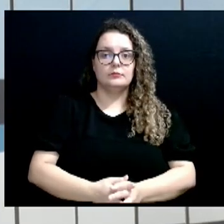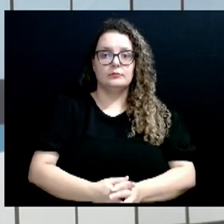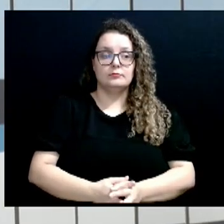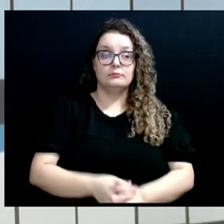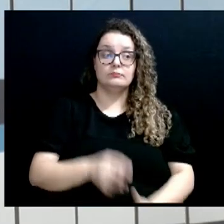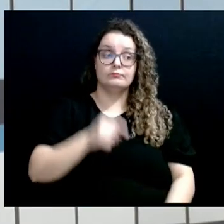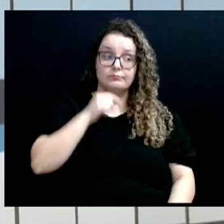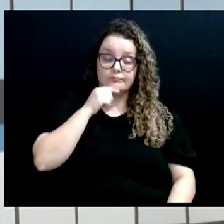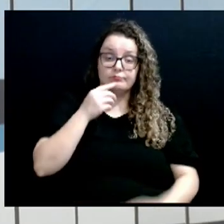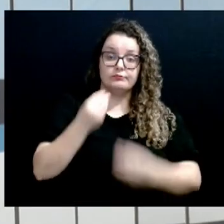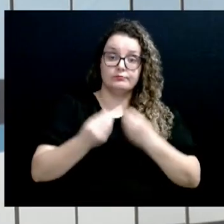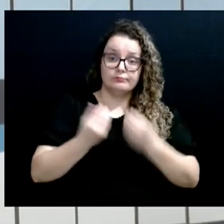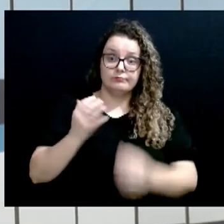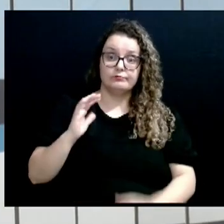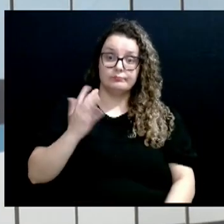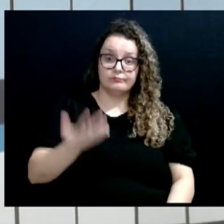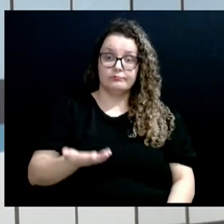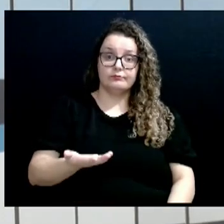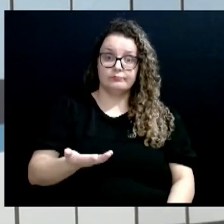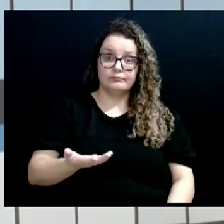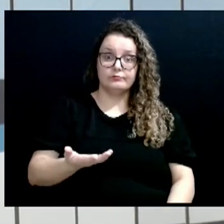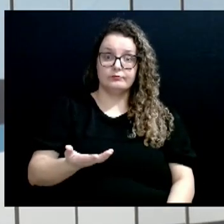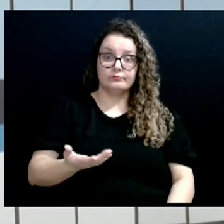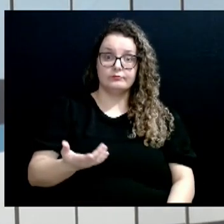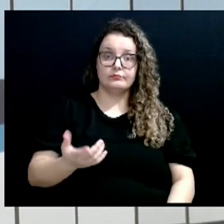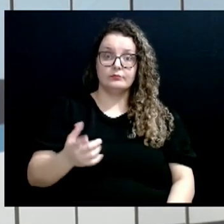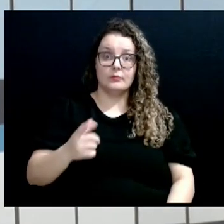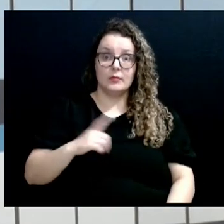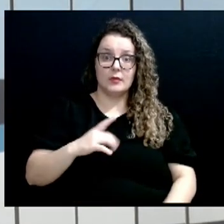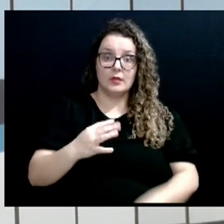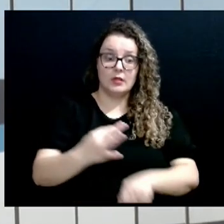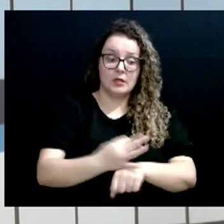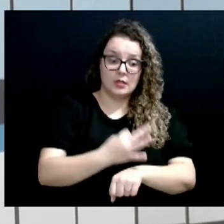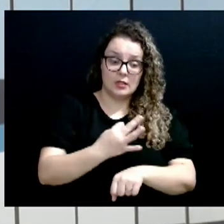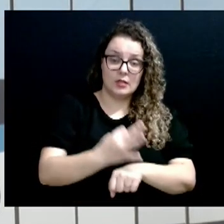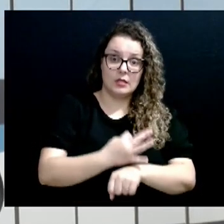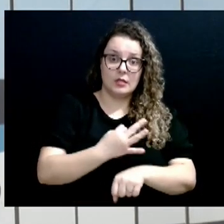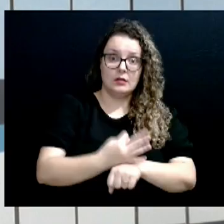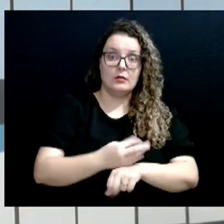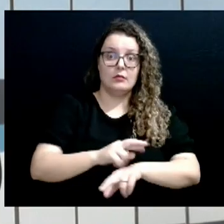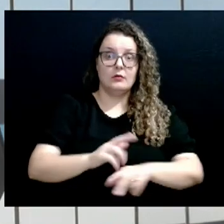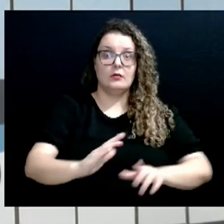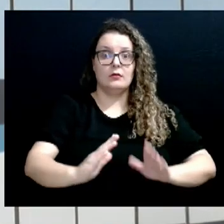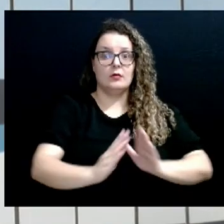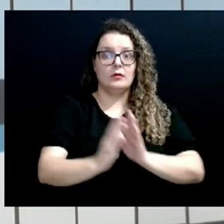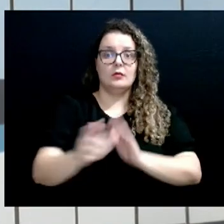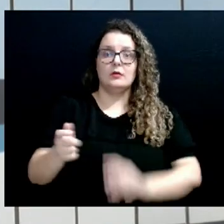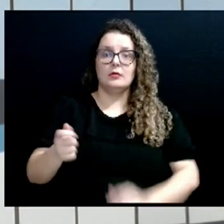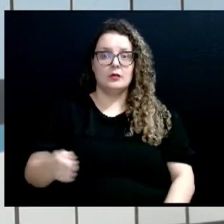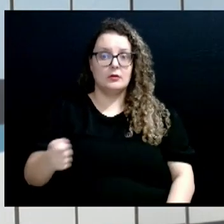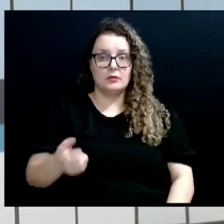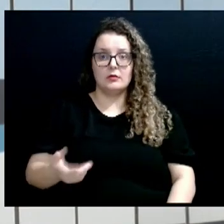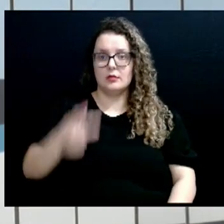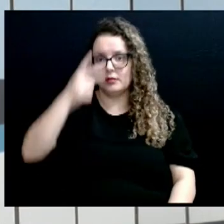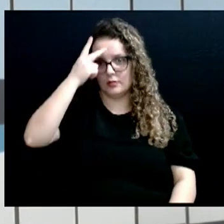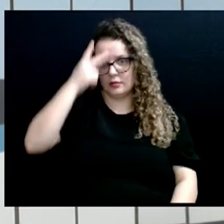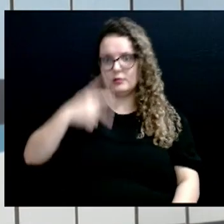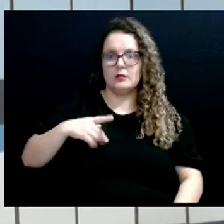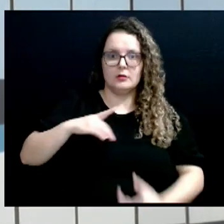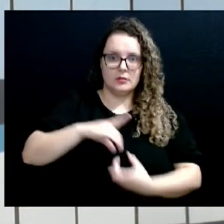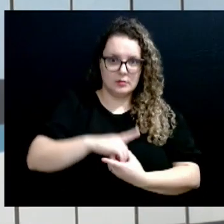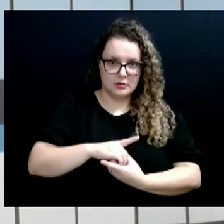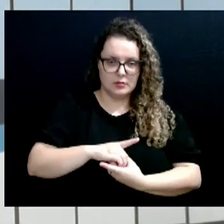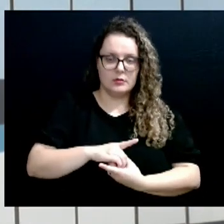funcionar isso aí. Está tendo muita resistência, né? Tem muitas frentes aí das associações, até os próprios Detrans, tem muitos Detrans que estão